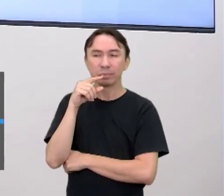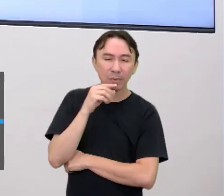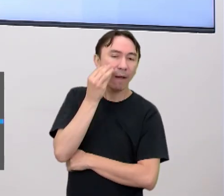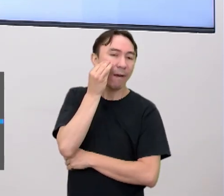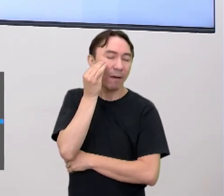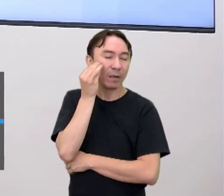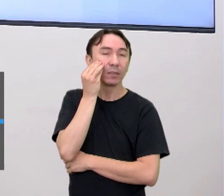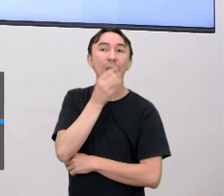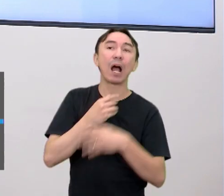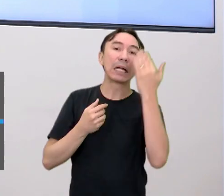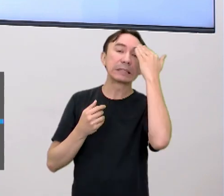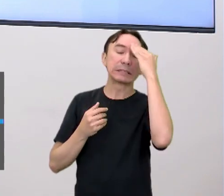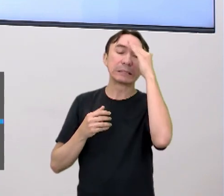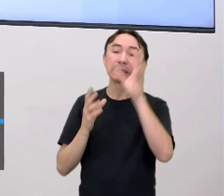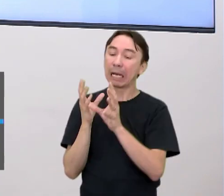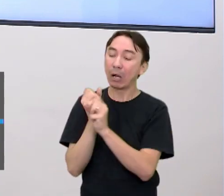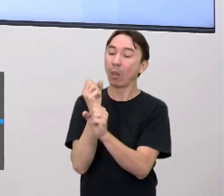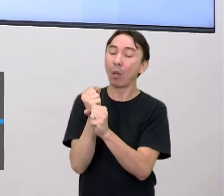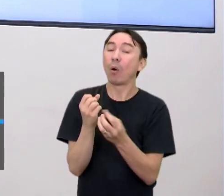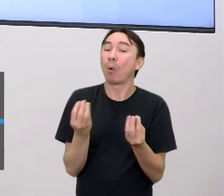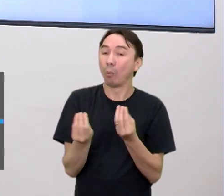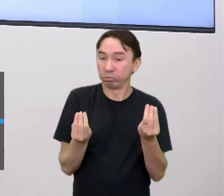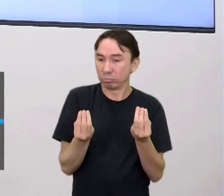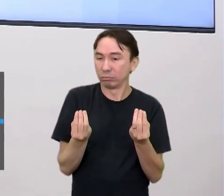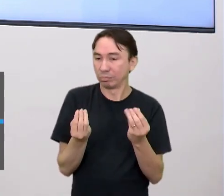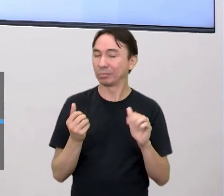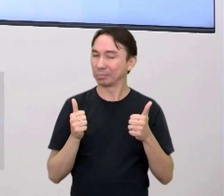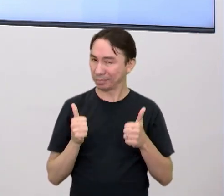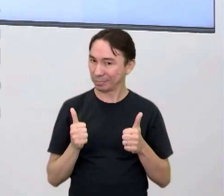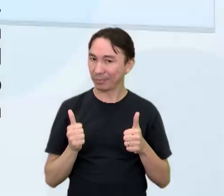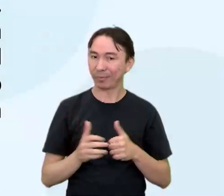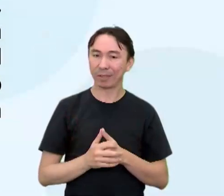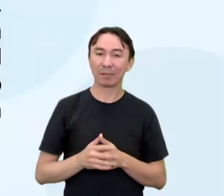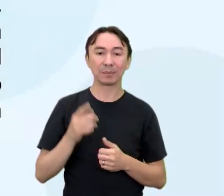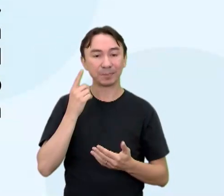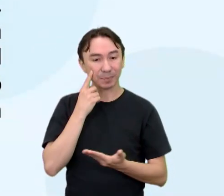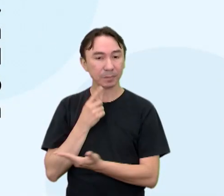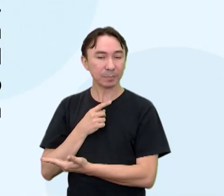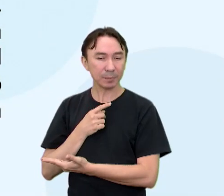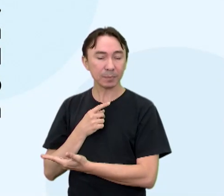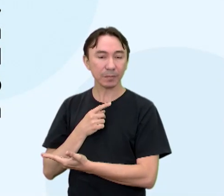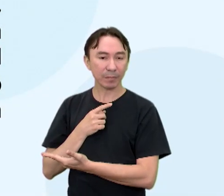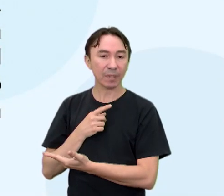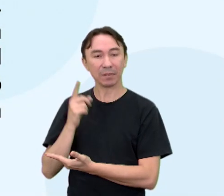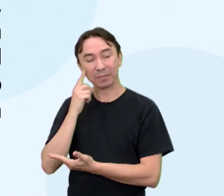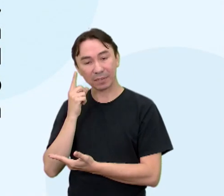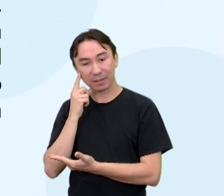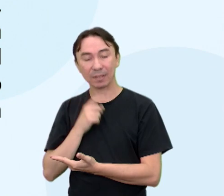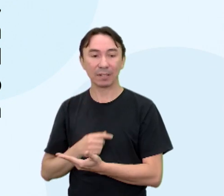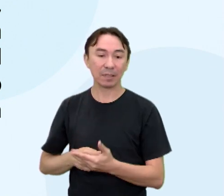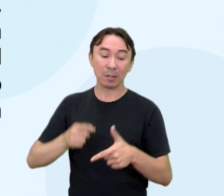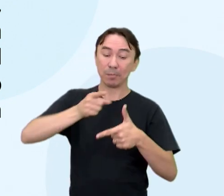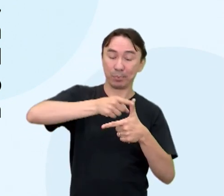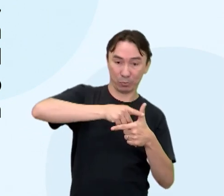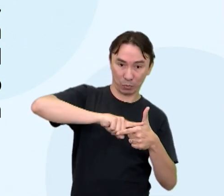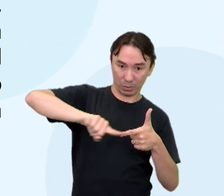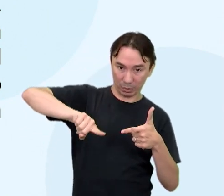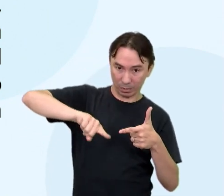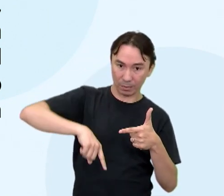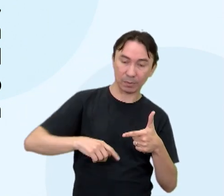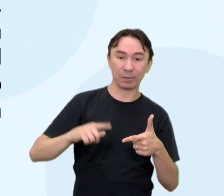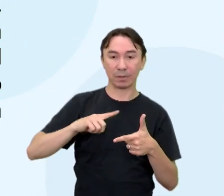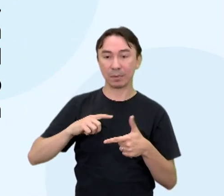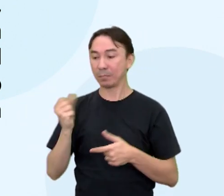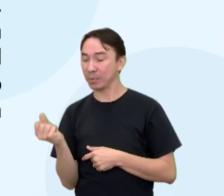esses índices, beleza? Então o que acontece? Bom, ao calcular a razão entre quantidades, tá ok? Pessoas com ocupação